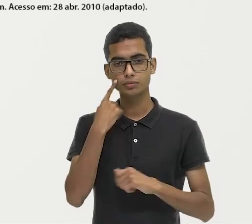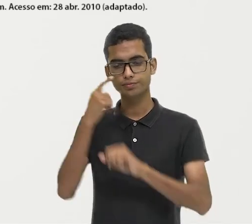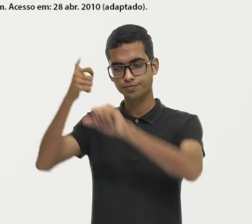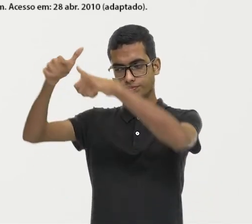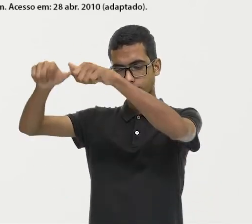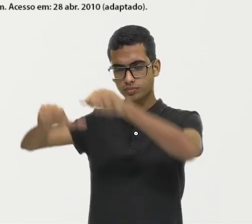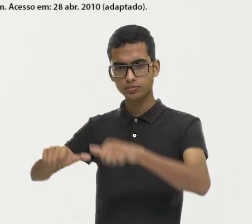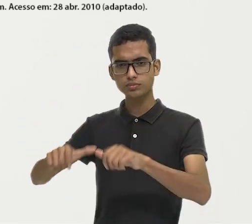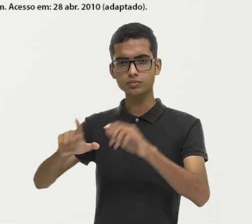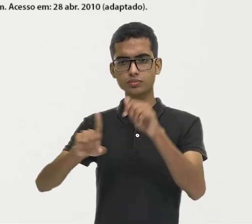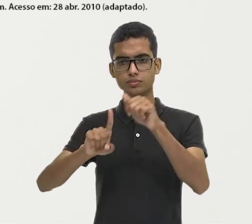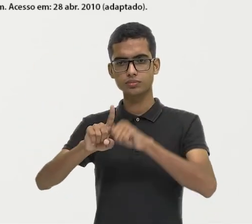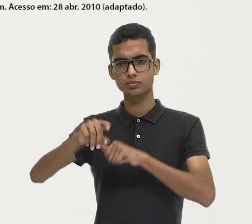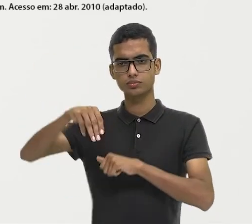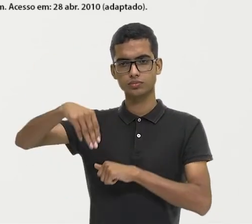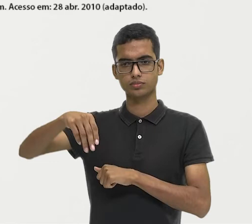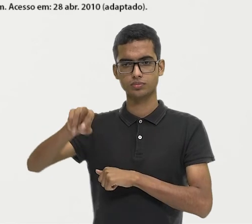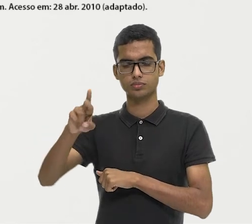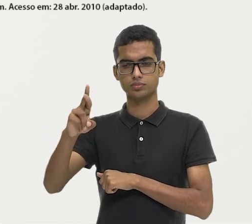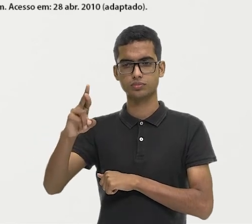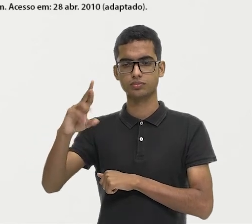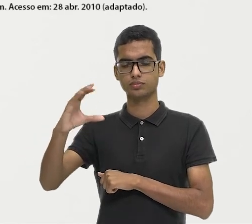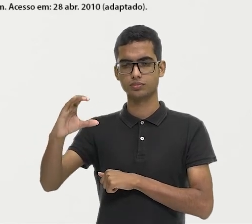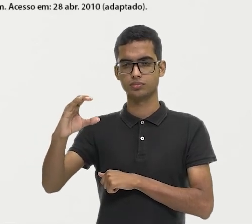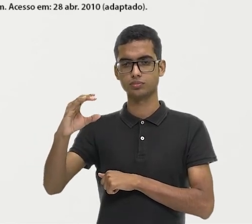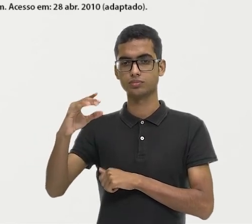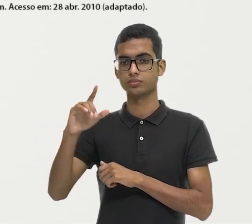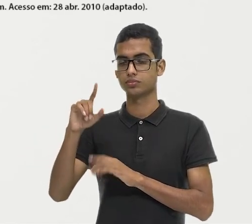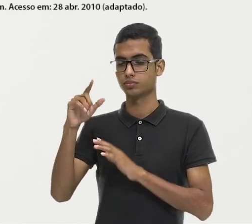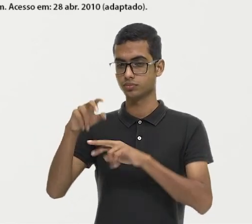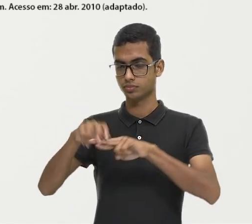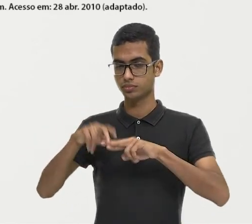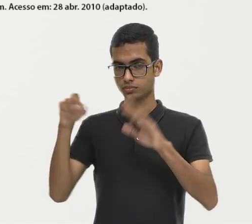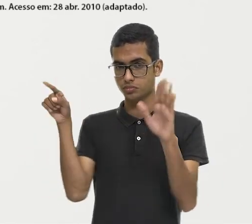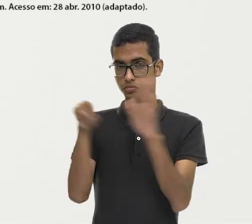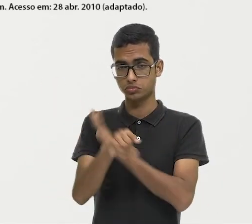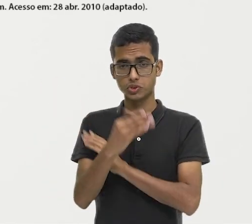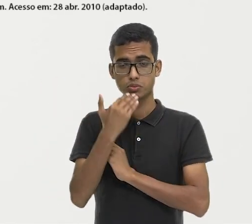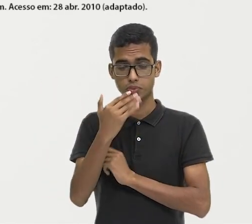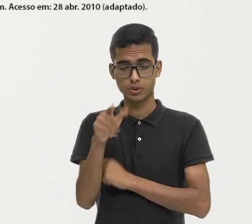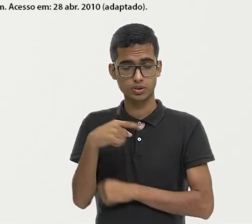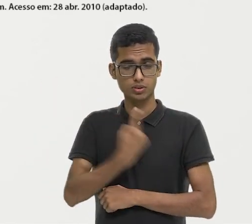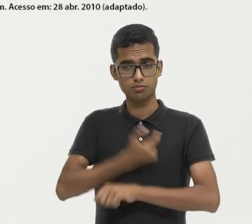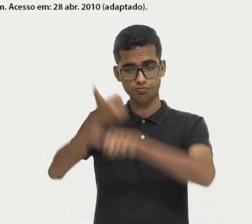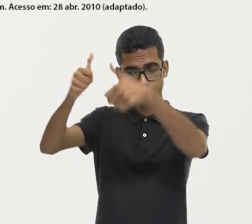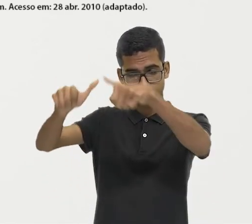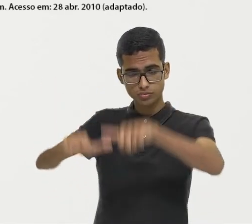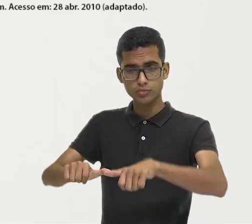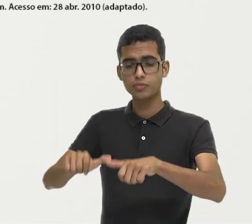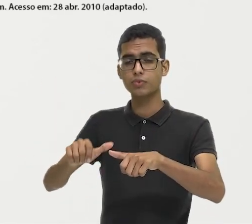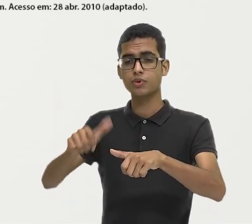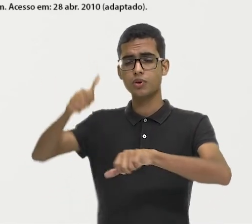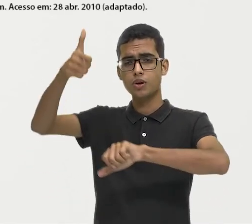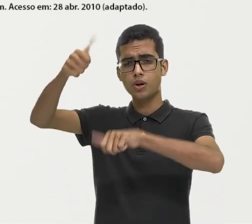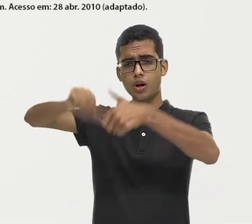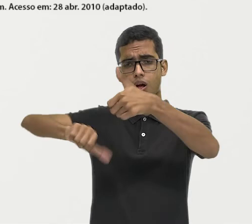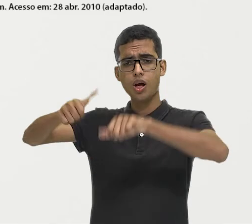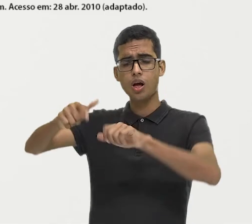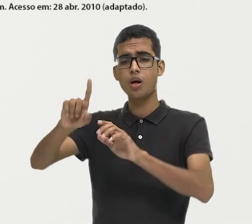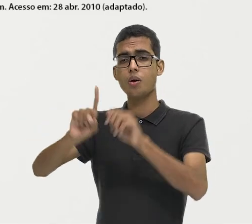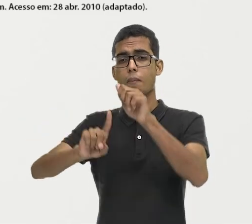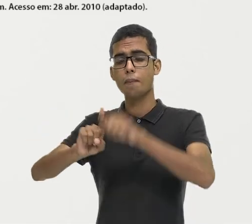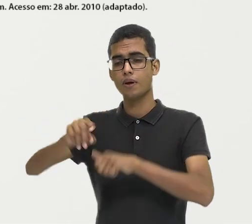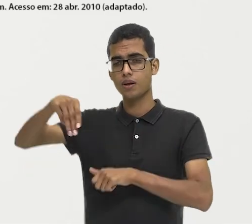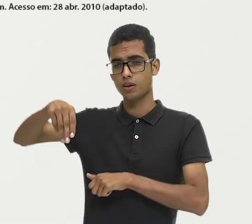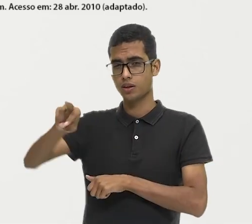que analisar março, já que a questão pede que a gente analise o mês de março. Então, vejamos aqui.